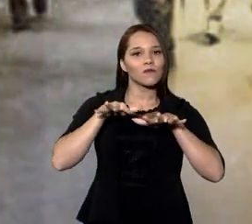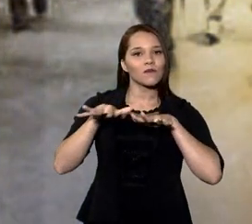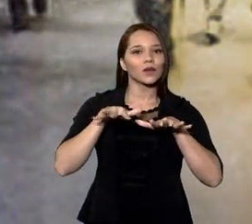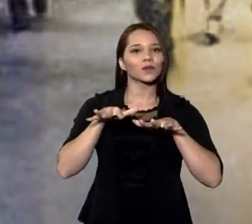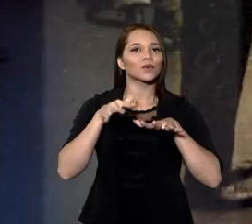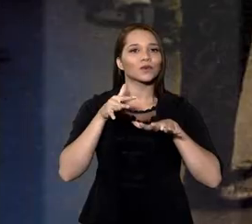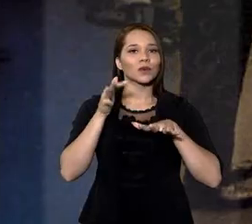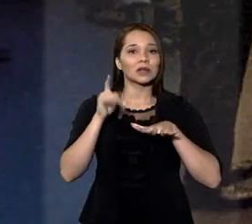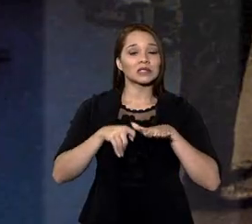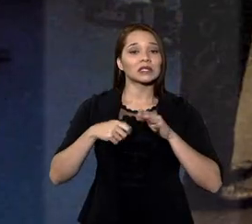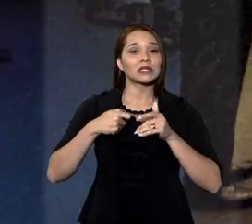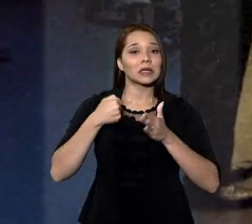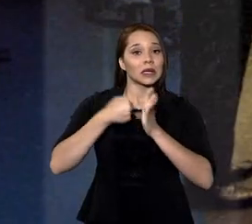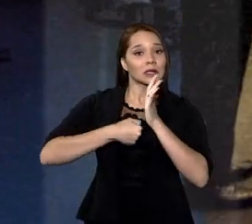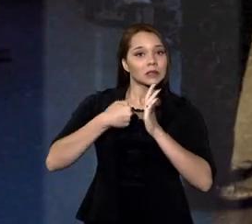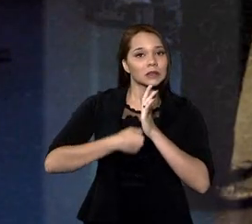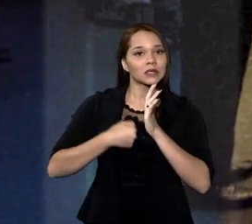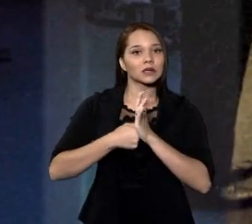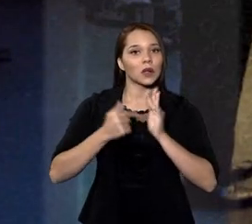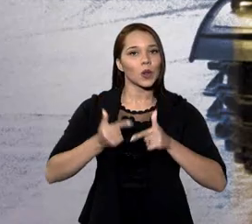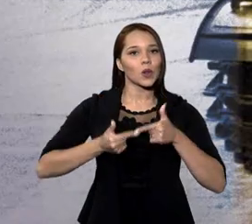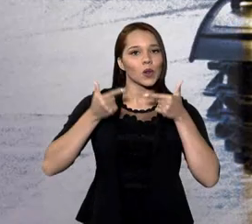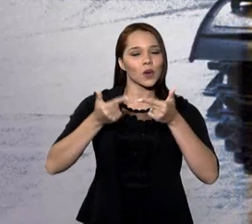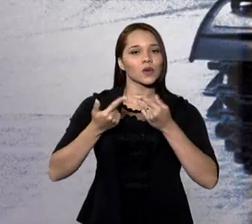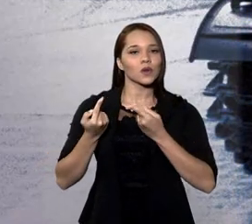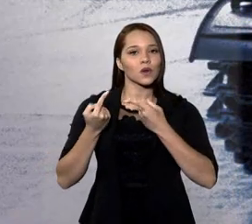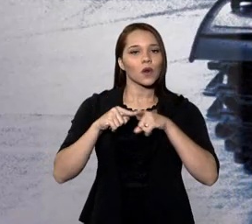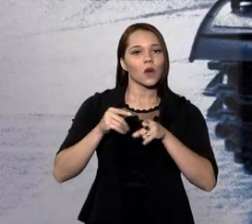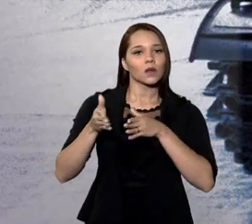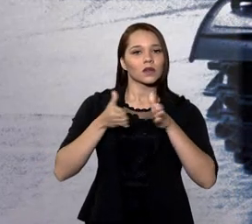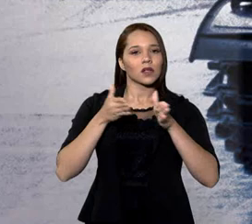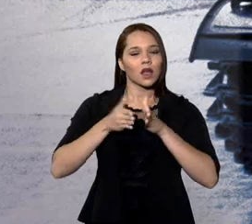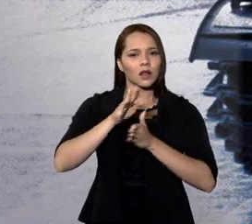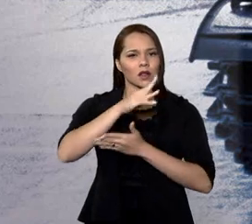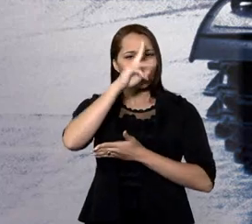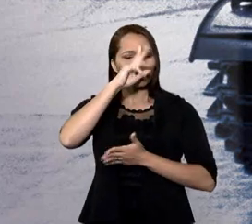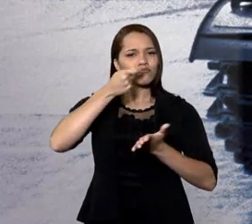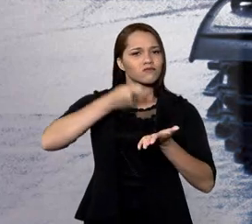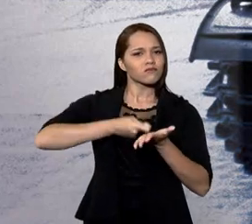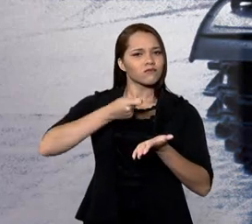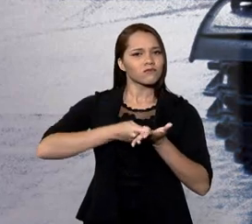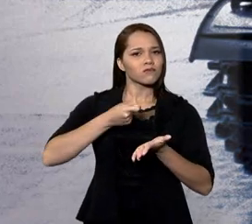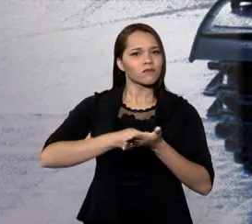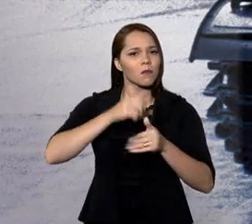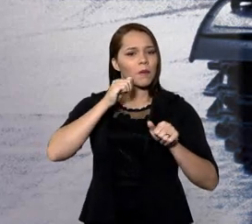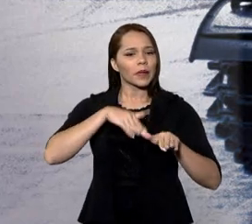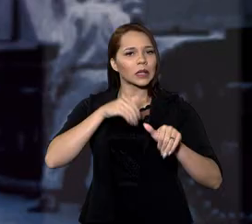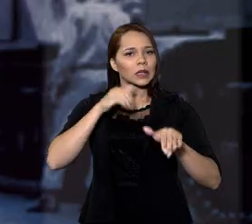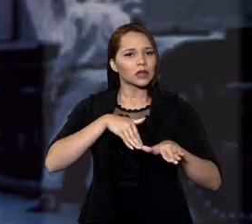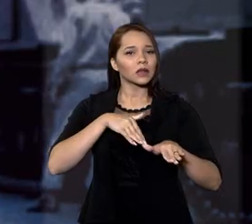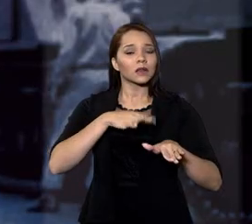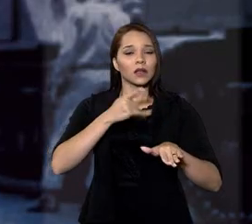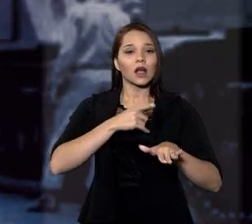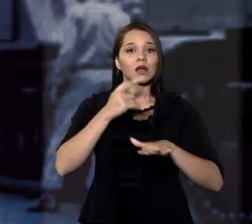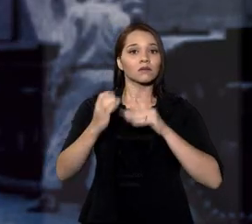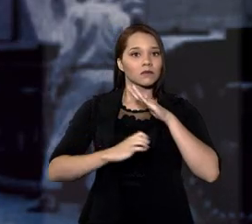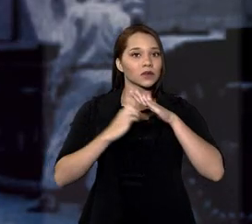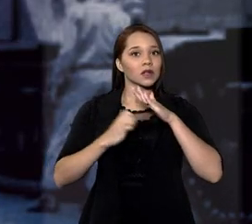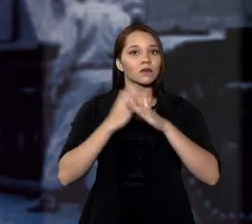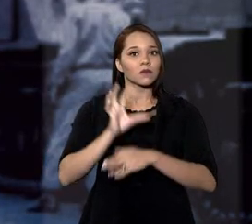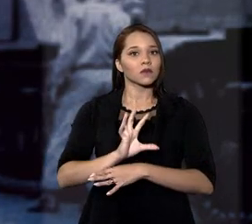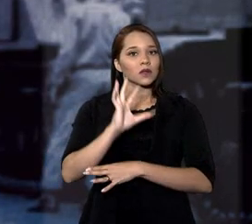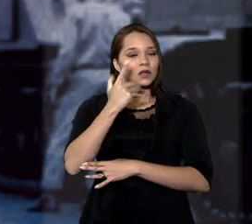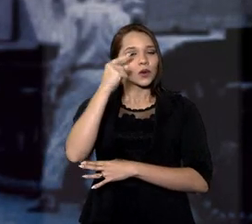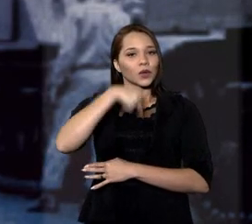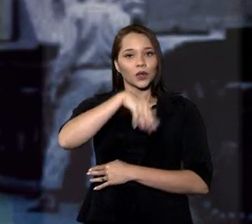de resistência e de luta contra o período da ditadura militar empresarial que aconteceu